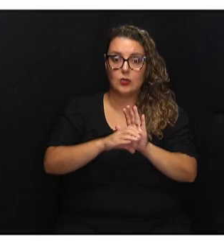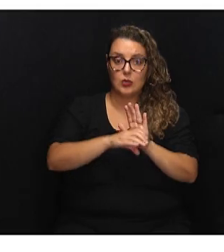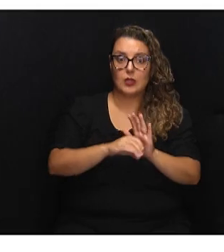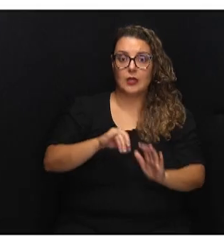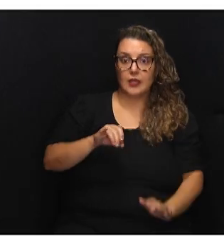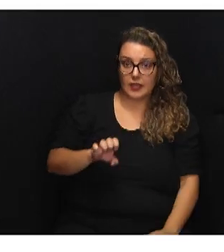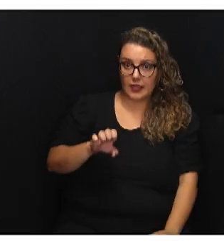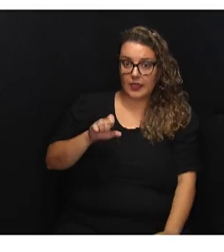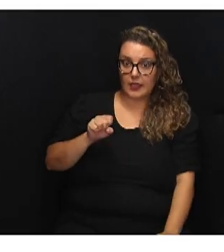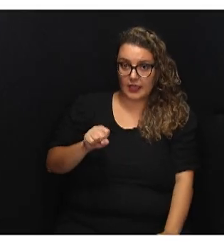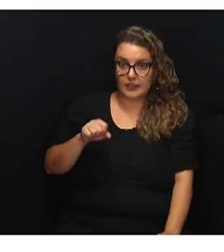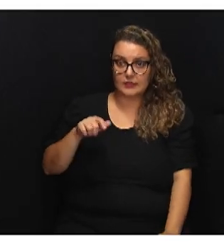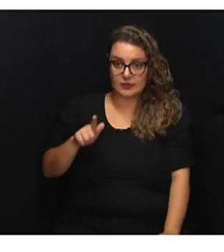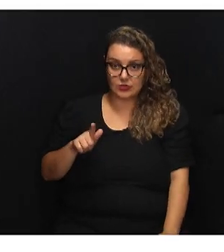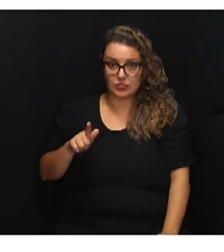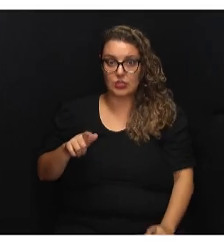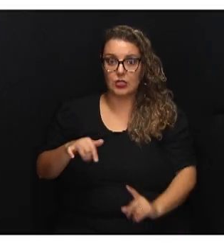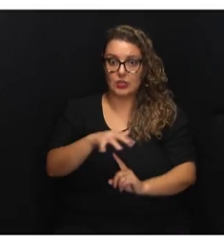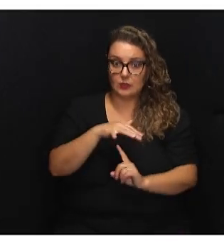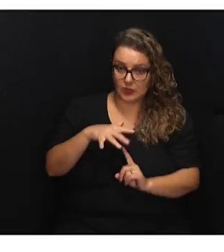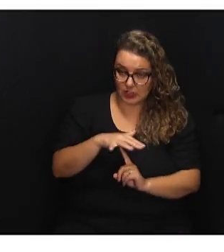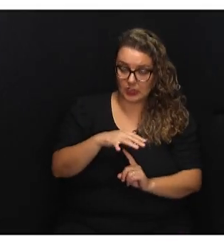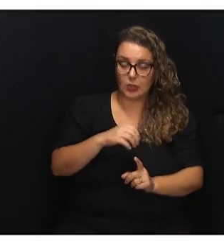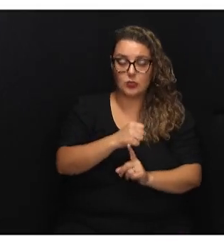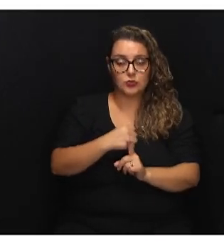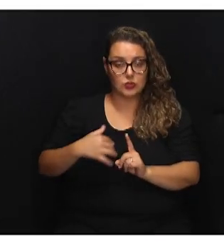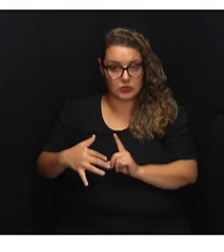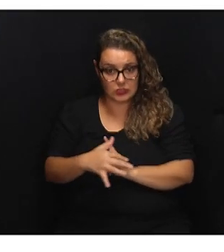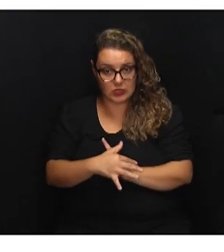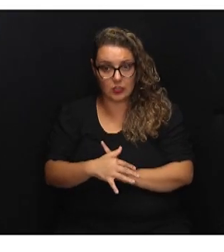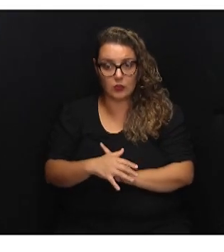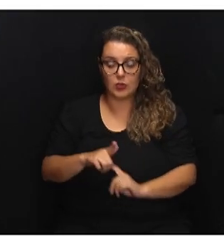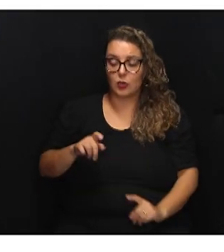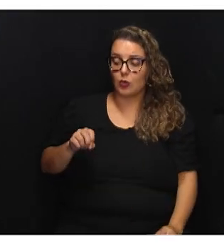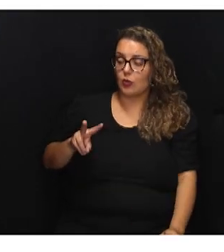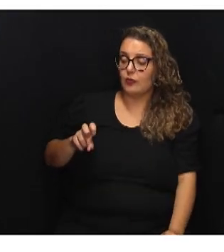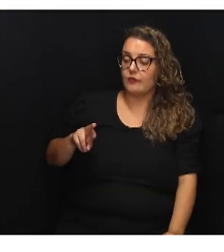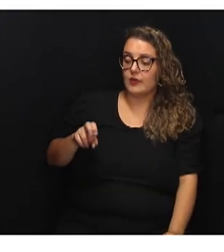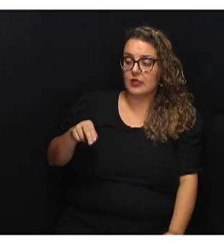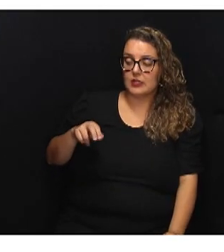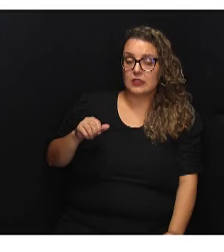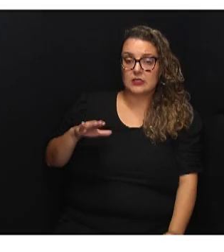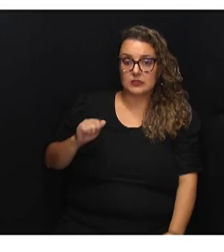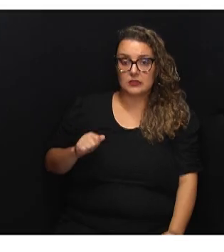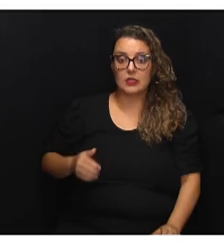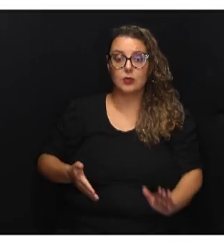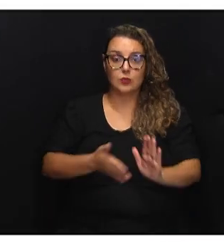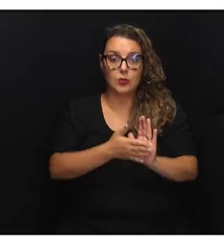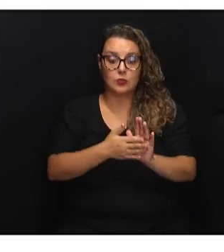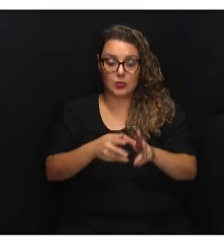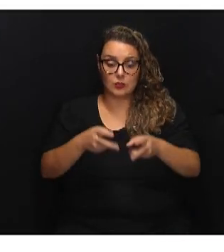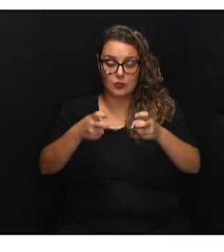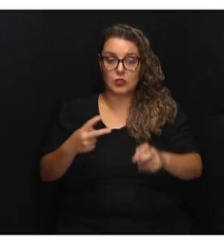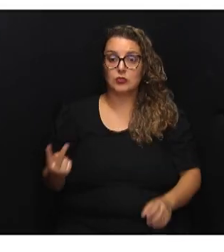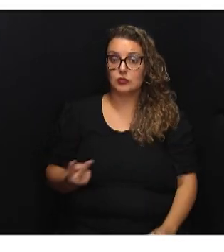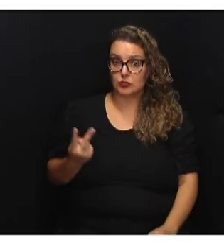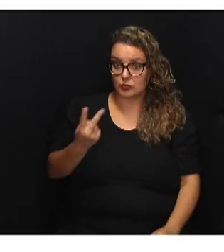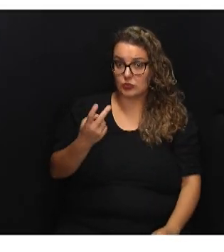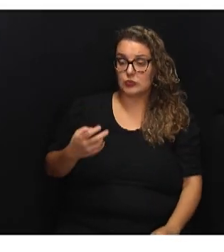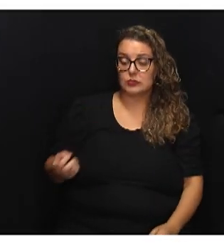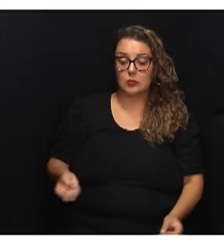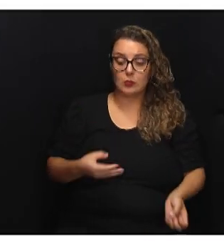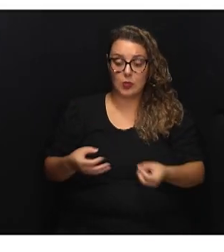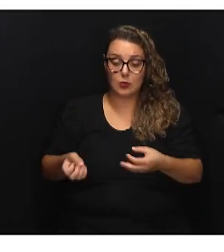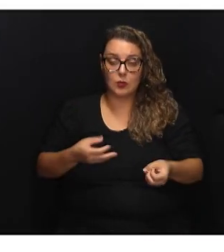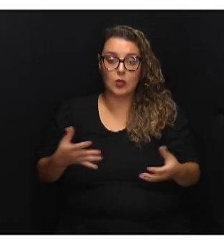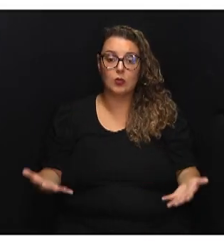ESG, ambiental, social e governança, a proposta busca reconhecer projetos inovadores que